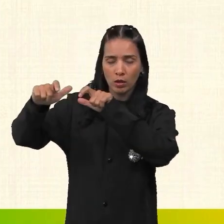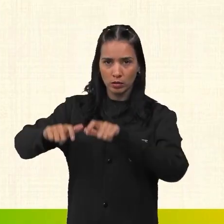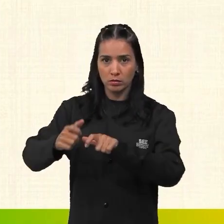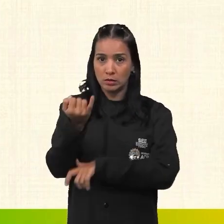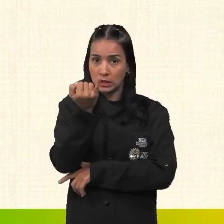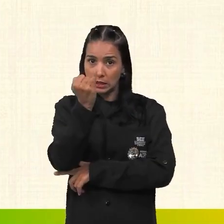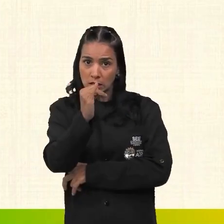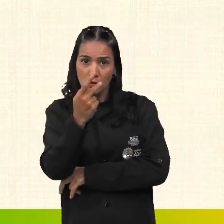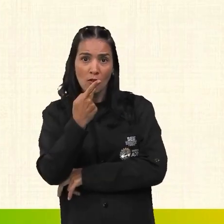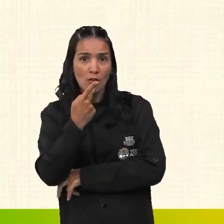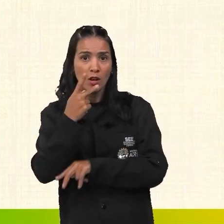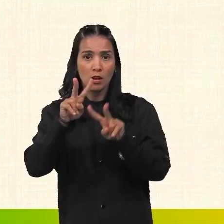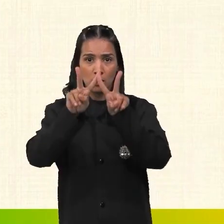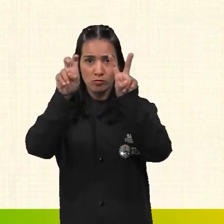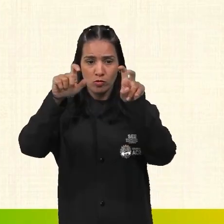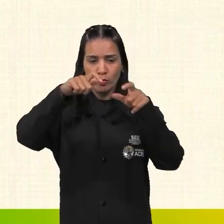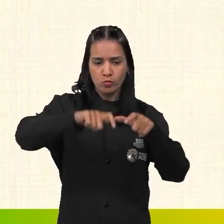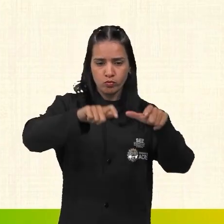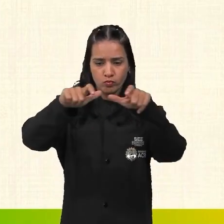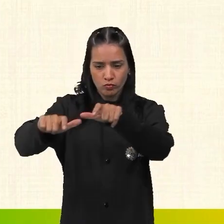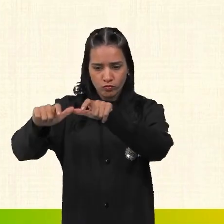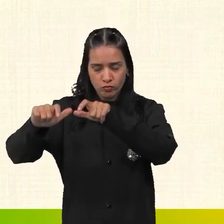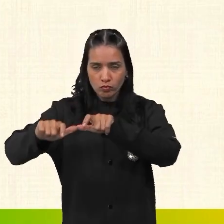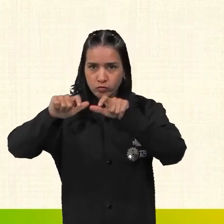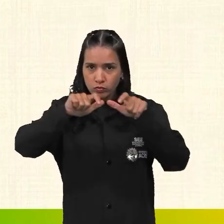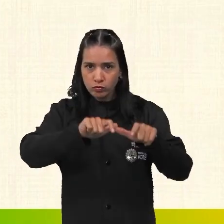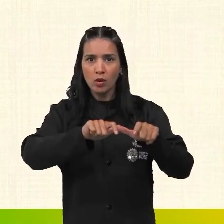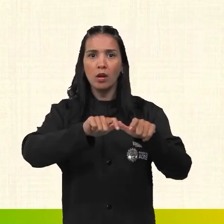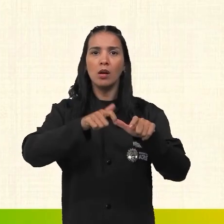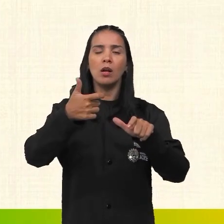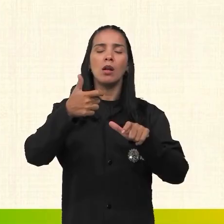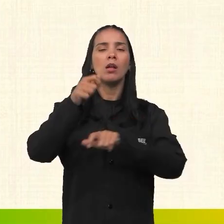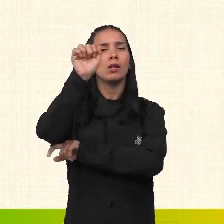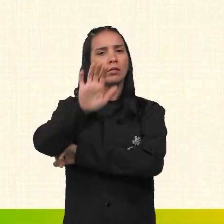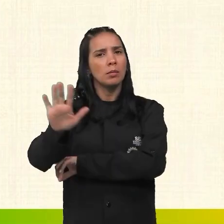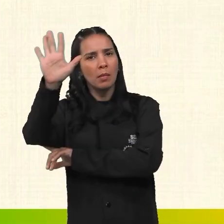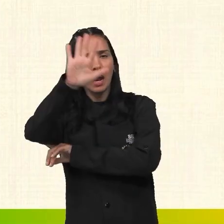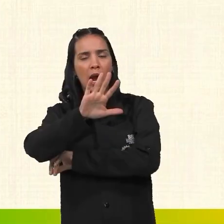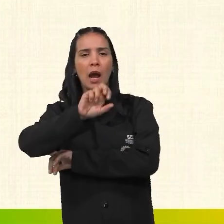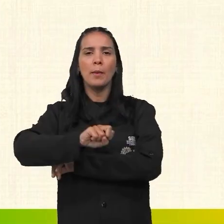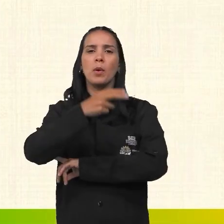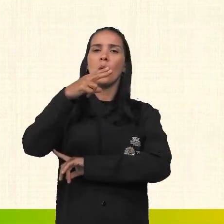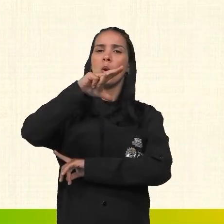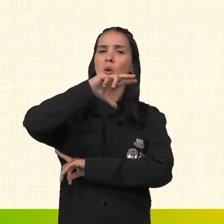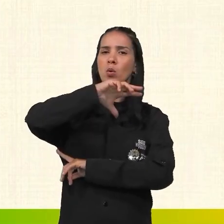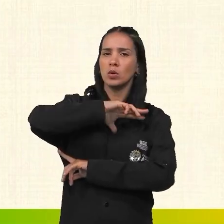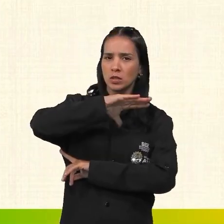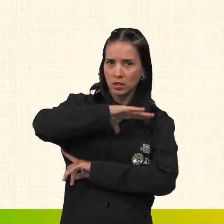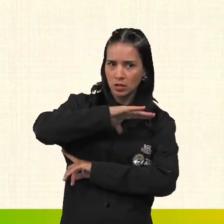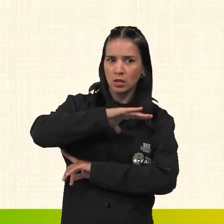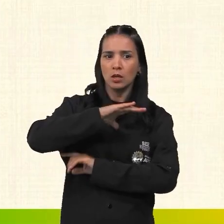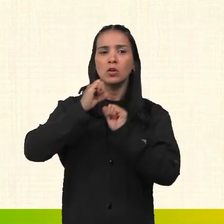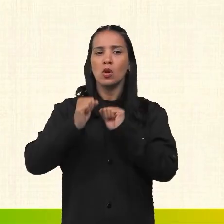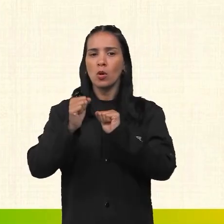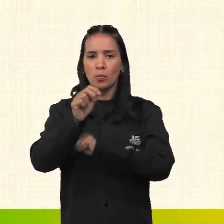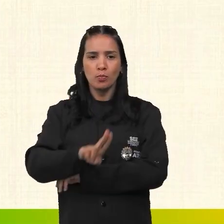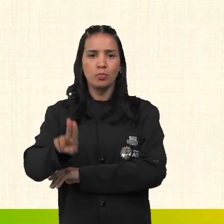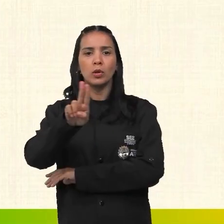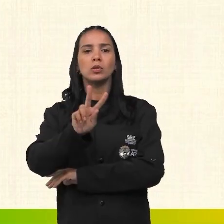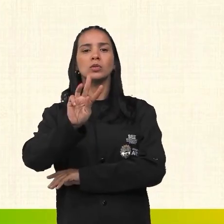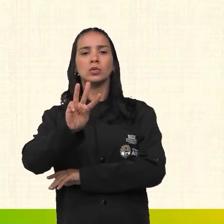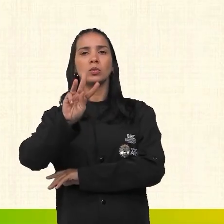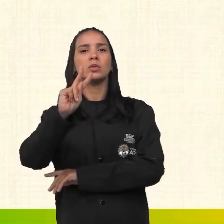que você falar de algum local, seja no mapa, seja na cidade, enfim, você vai utilizar o